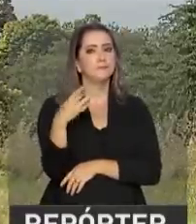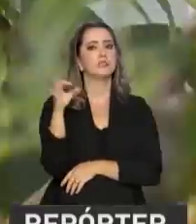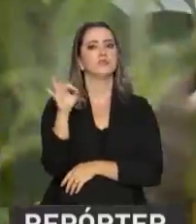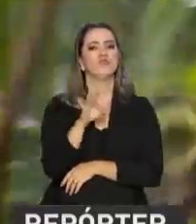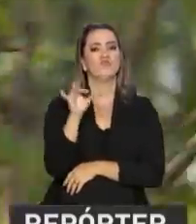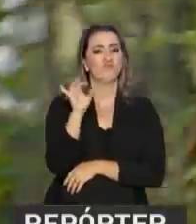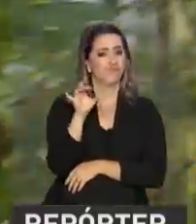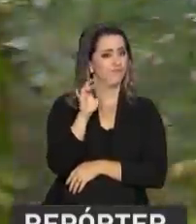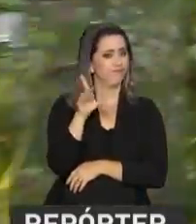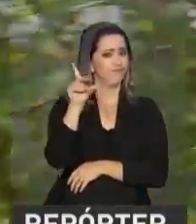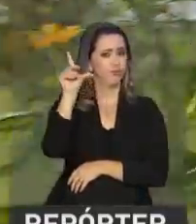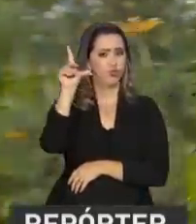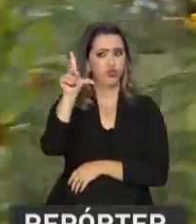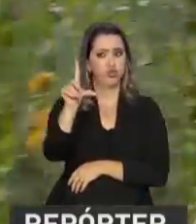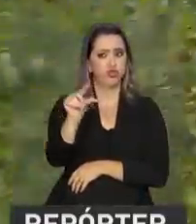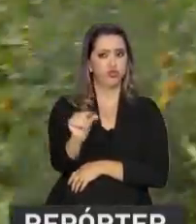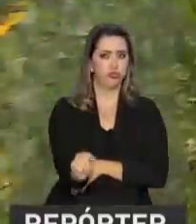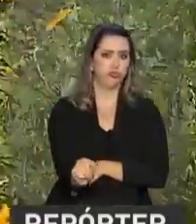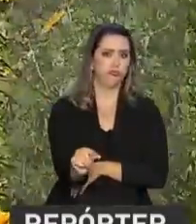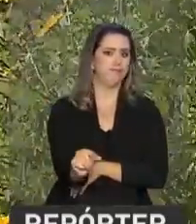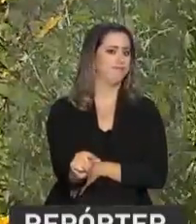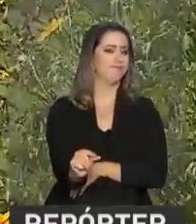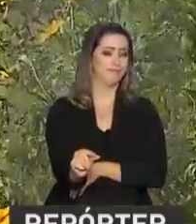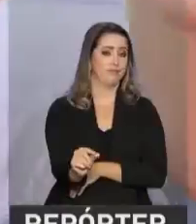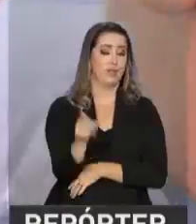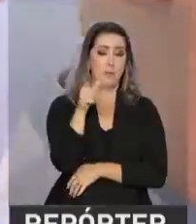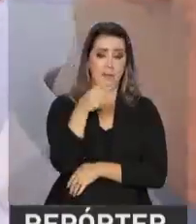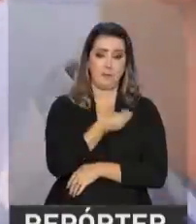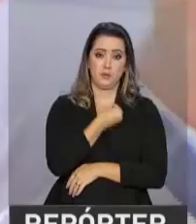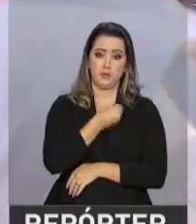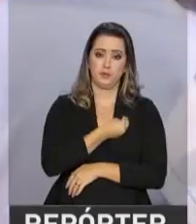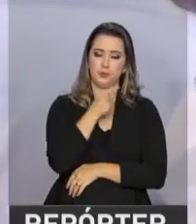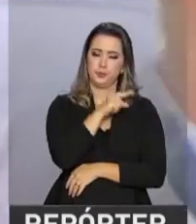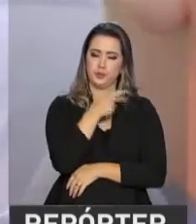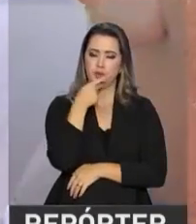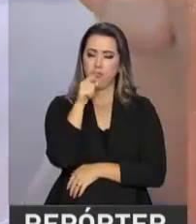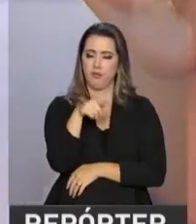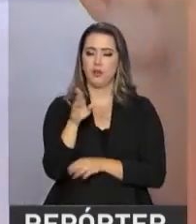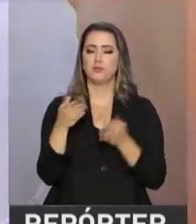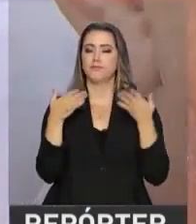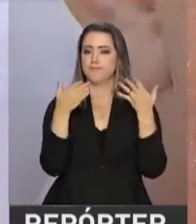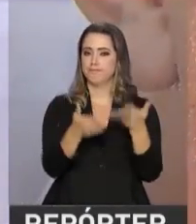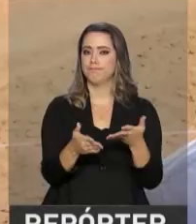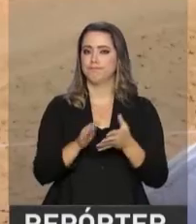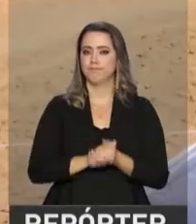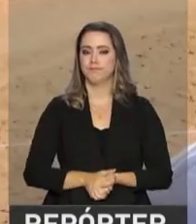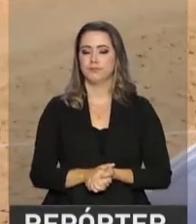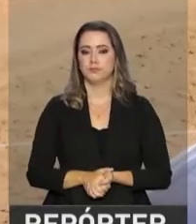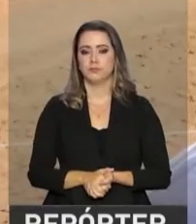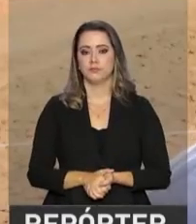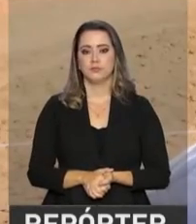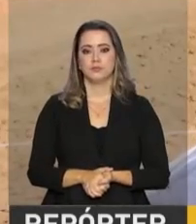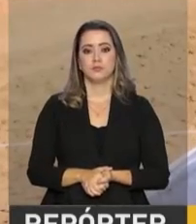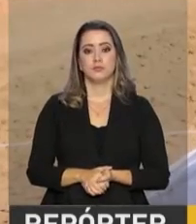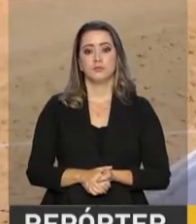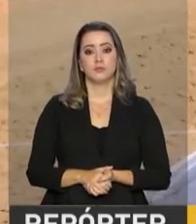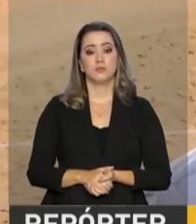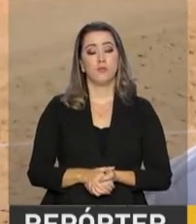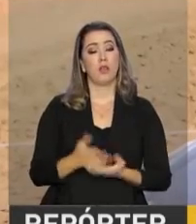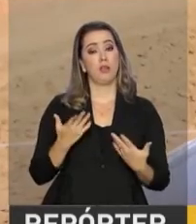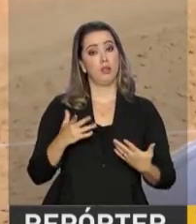capacidade o menor nível da história morador da região francisco também participou da ação tem duas duas dimensões